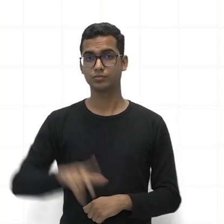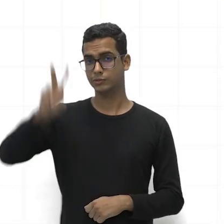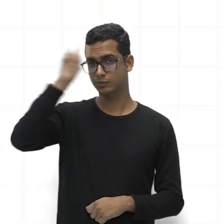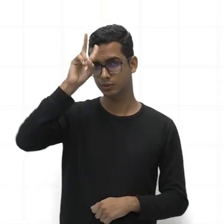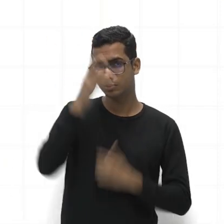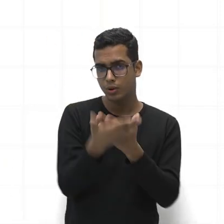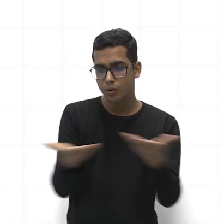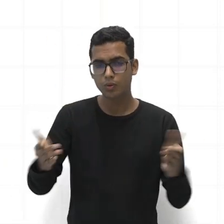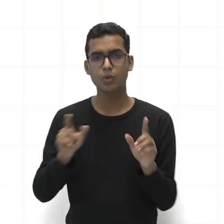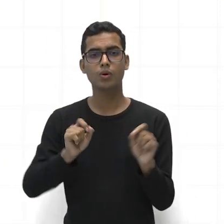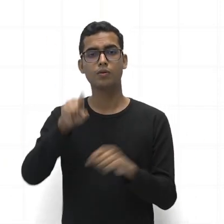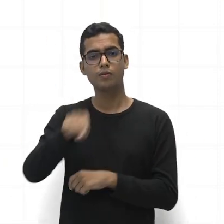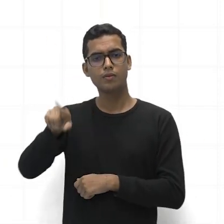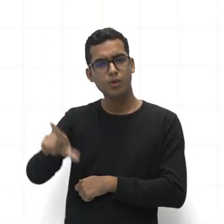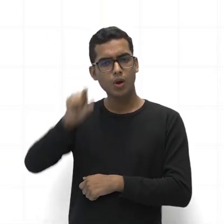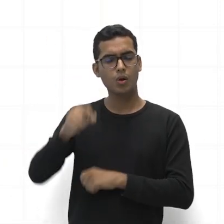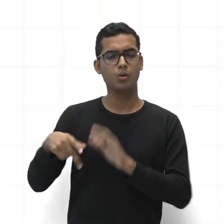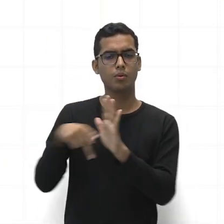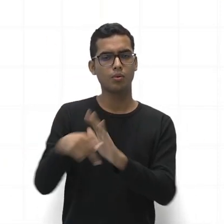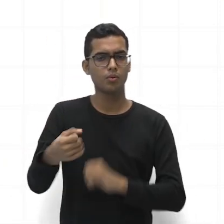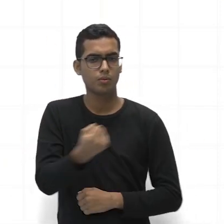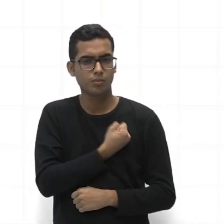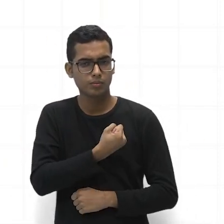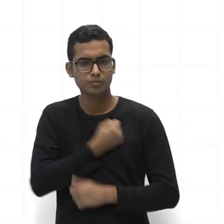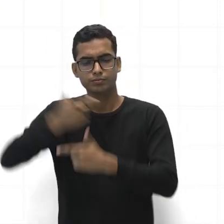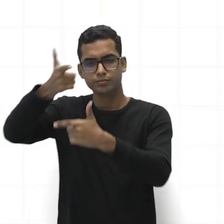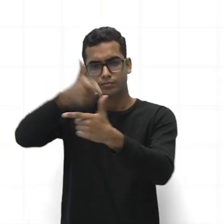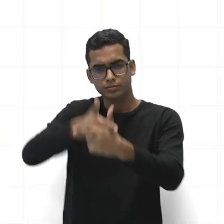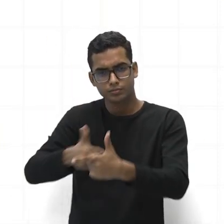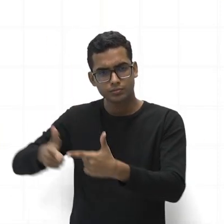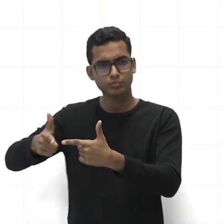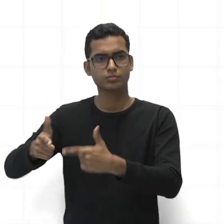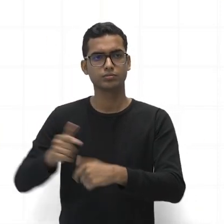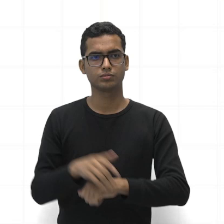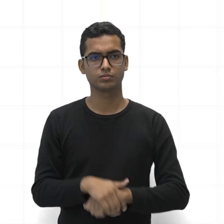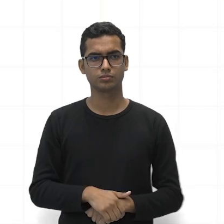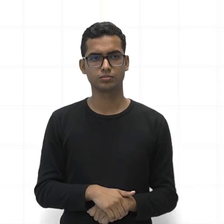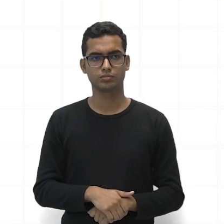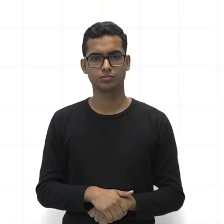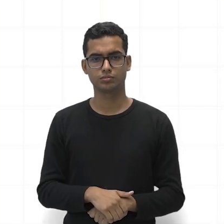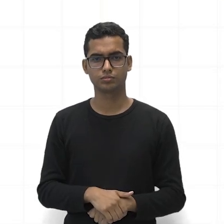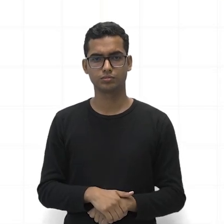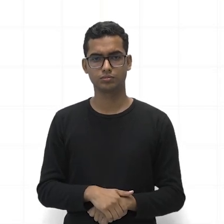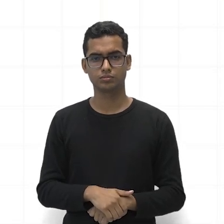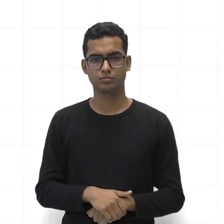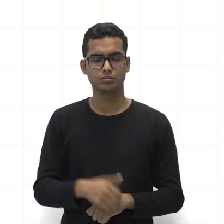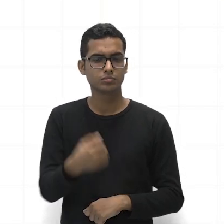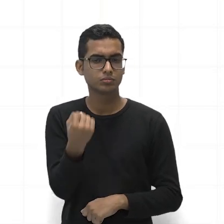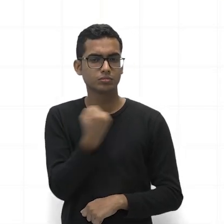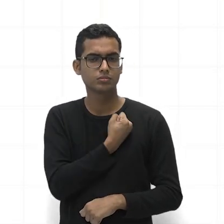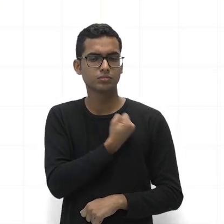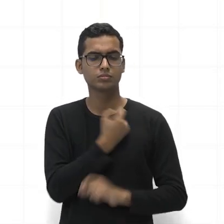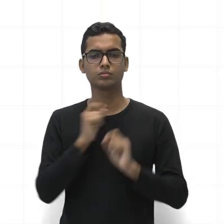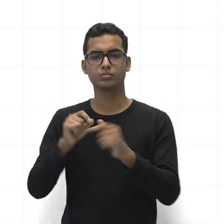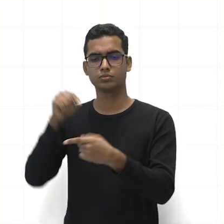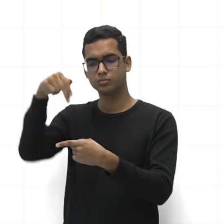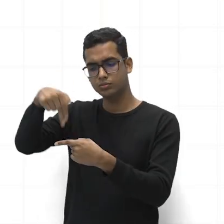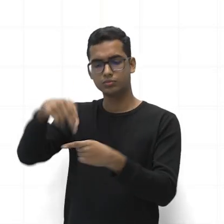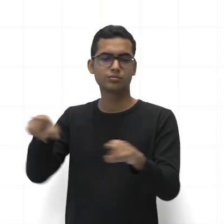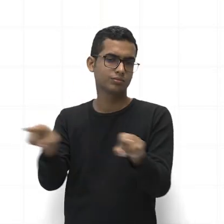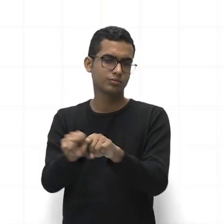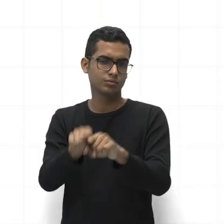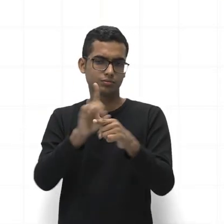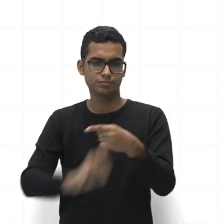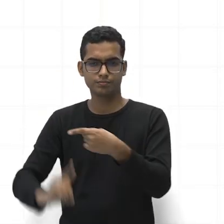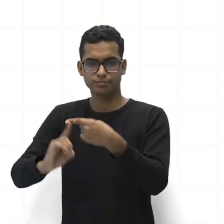Lembrando que você vai escolher um número que divide tanto o numerador quanto o denominador.